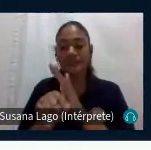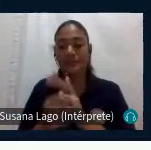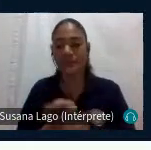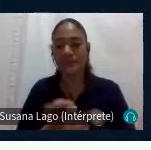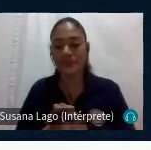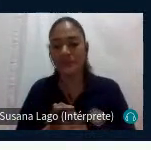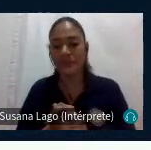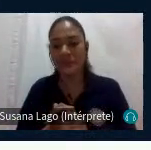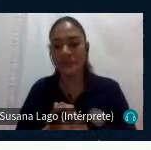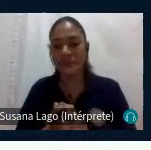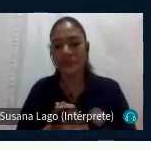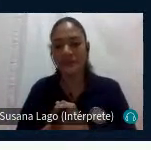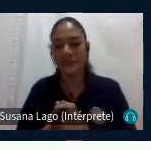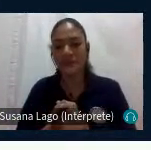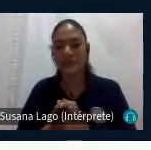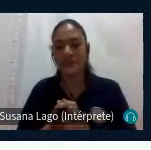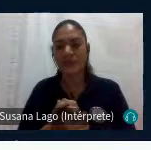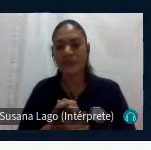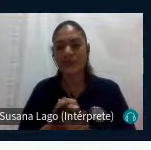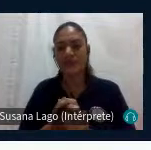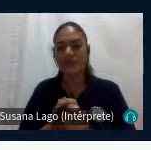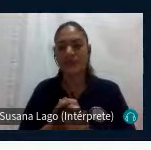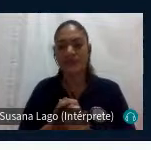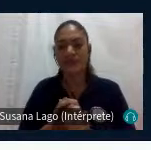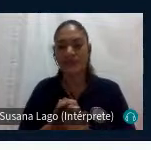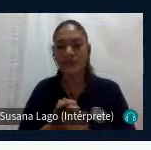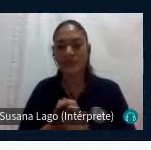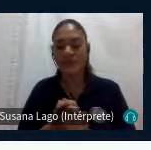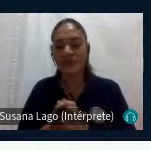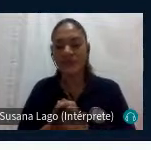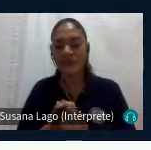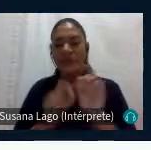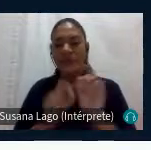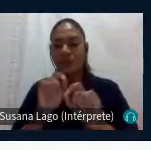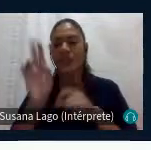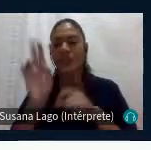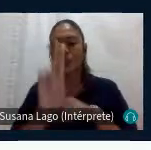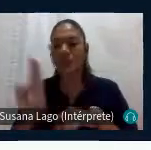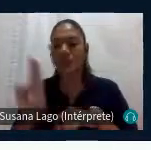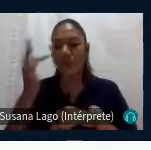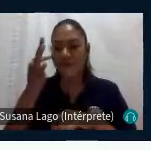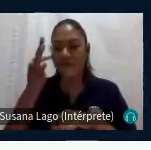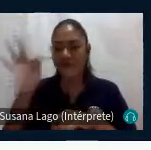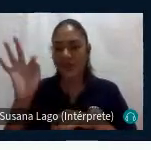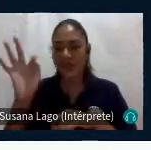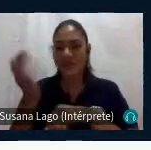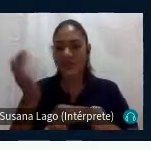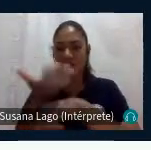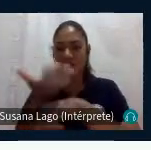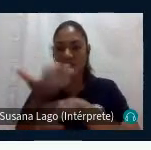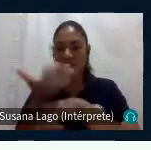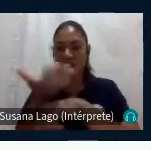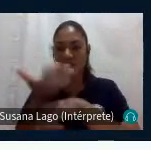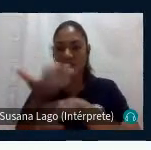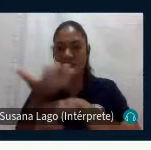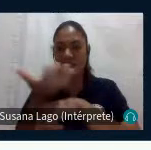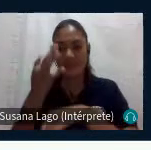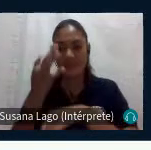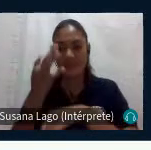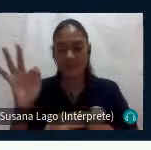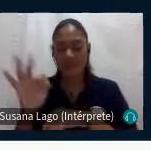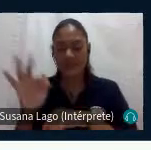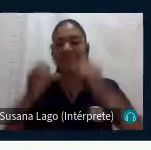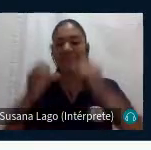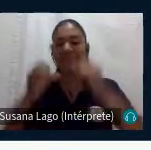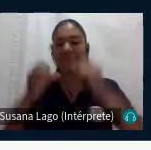É uma questão que pega mais a física, digamos assim. O que essa questão está falando? Ela